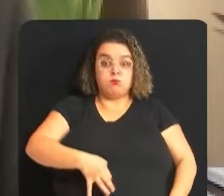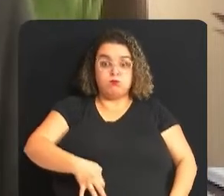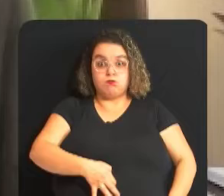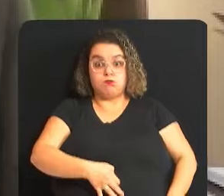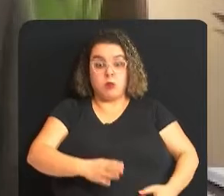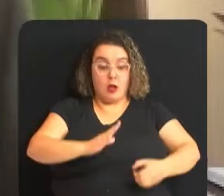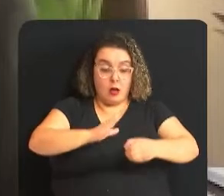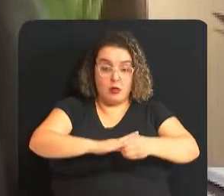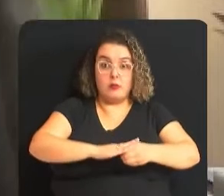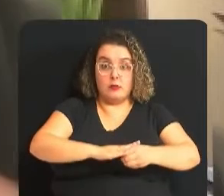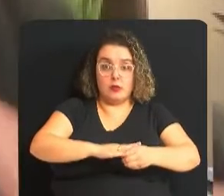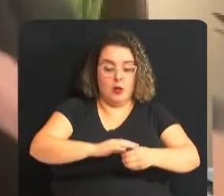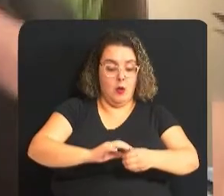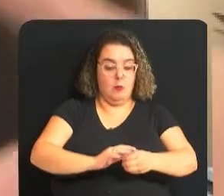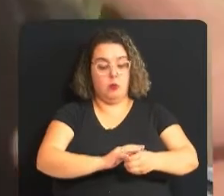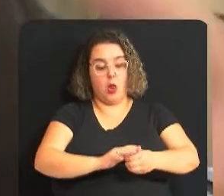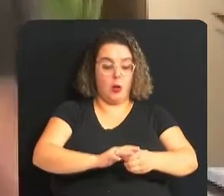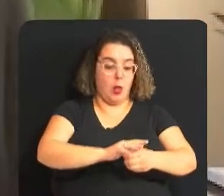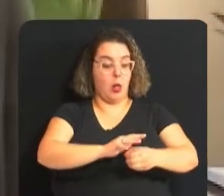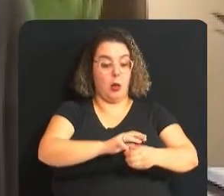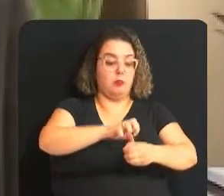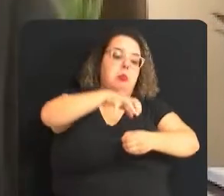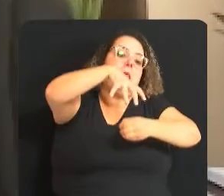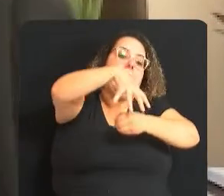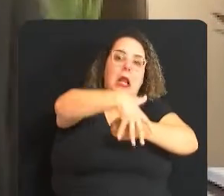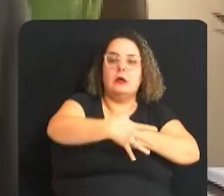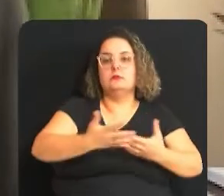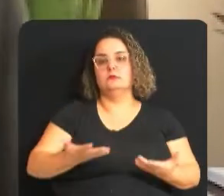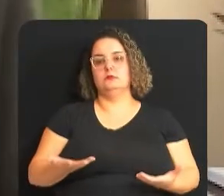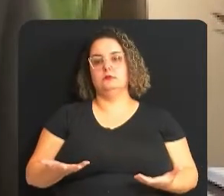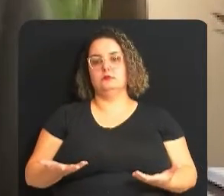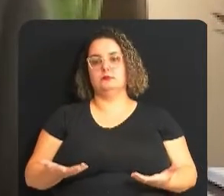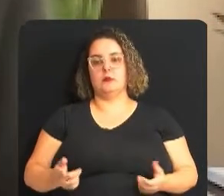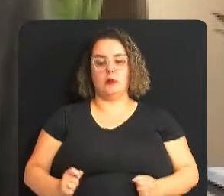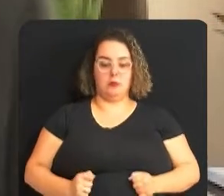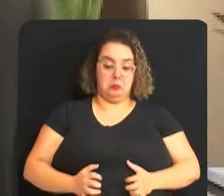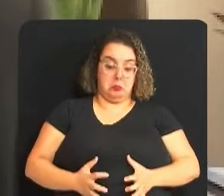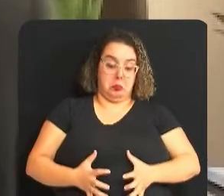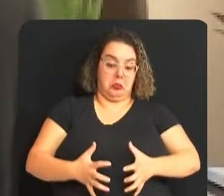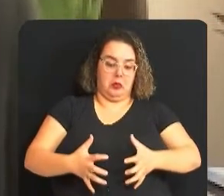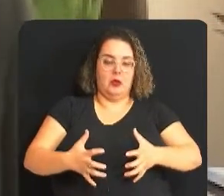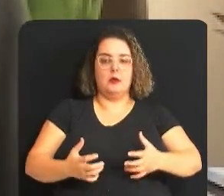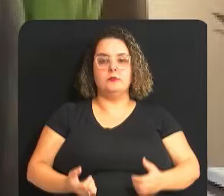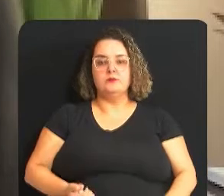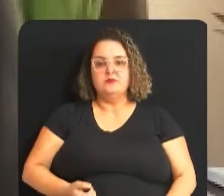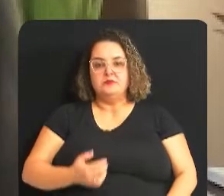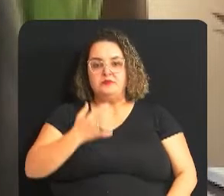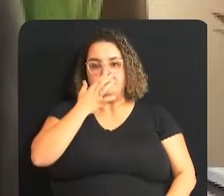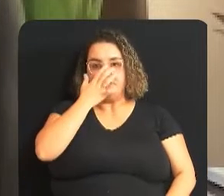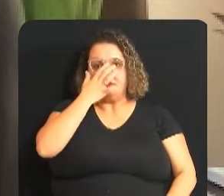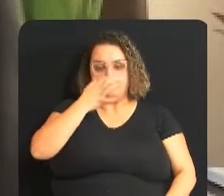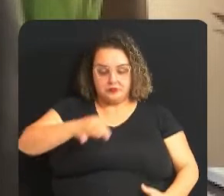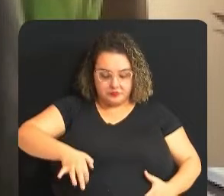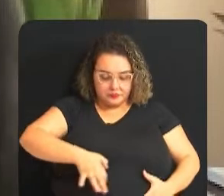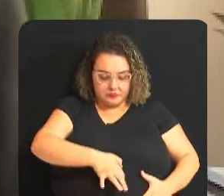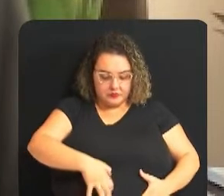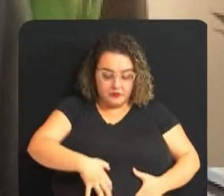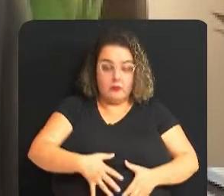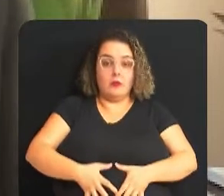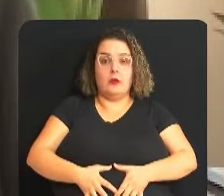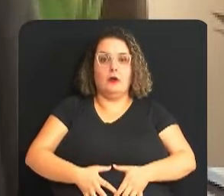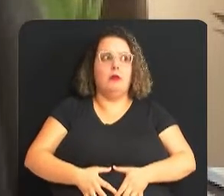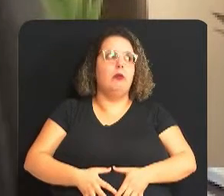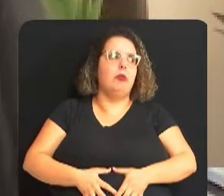entupida. Vai ter dilatação, gases. O lixo está parado no cesto de lixo de casa faz uma